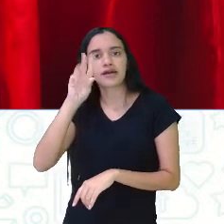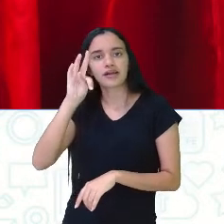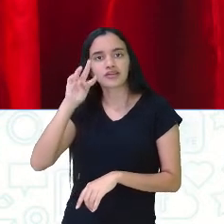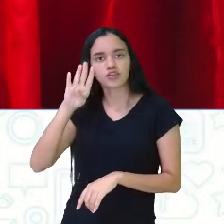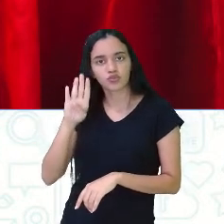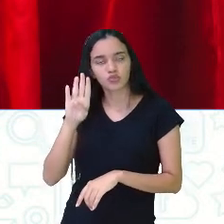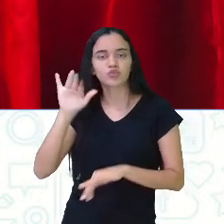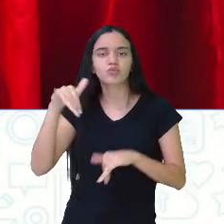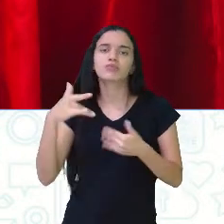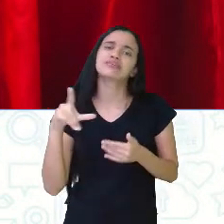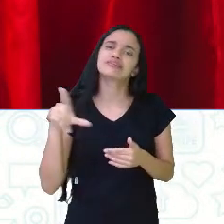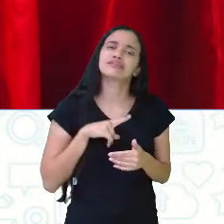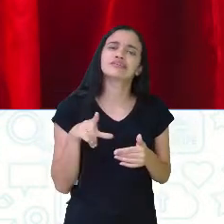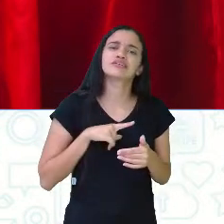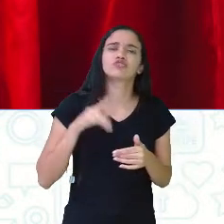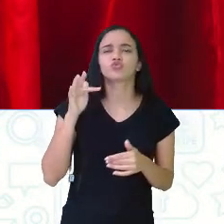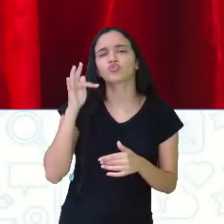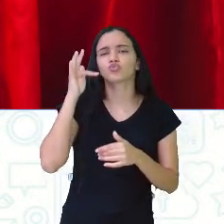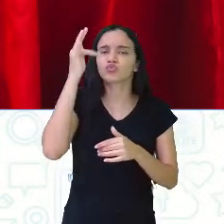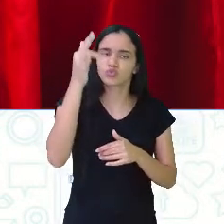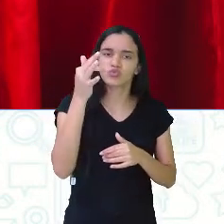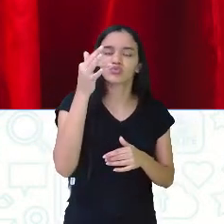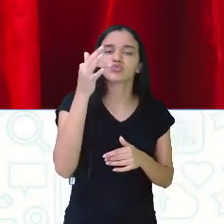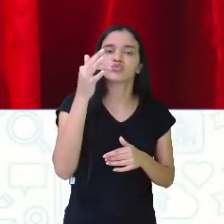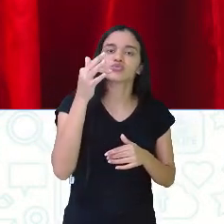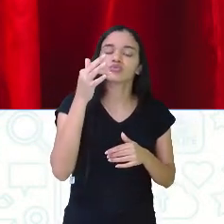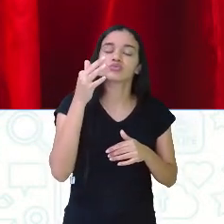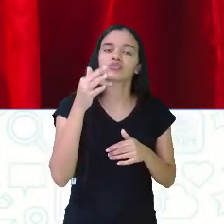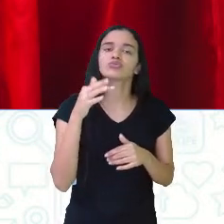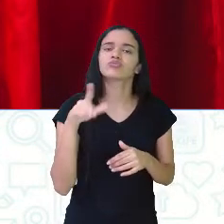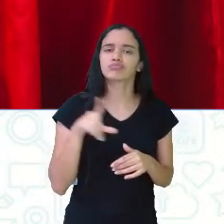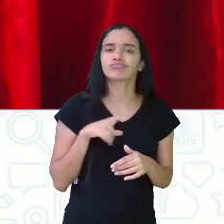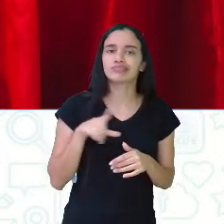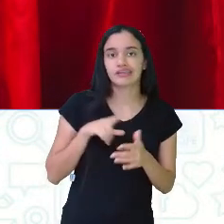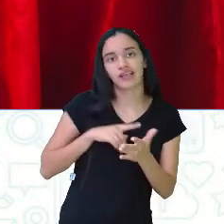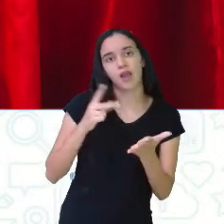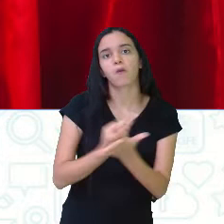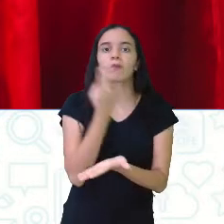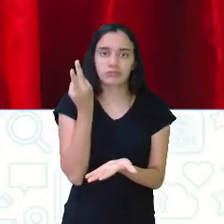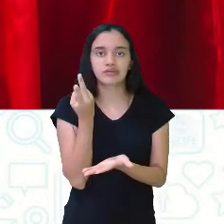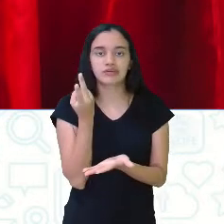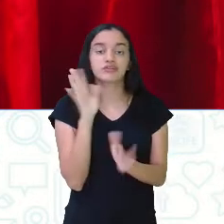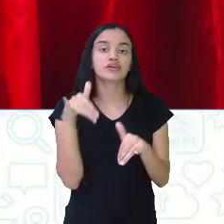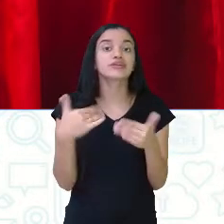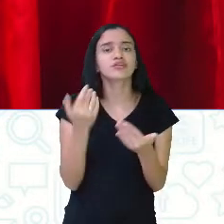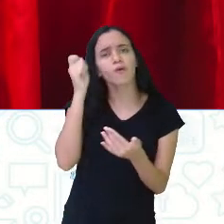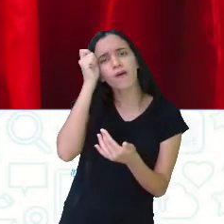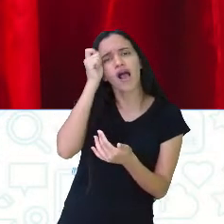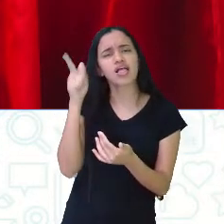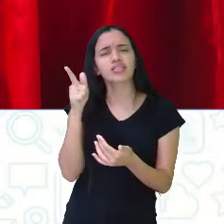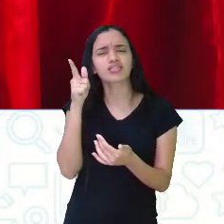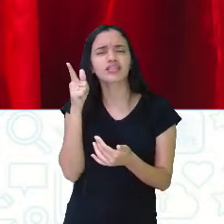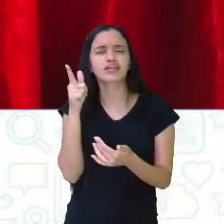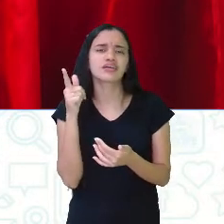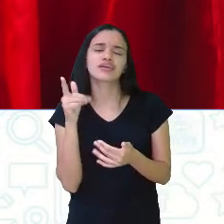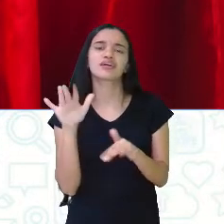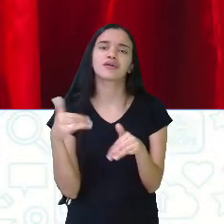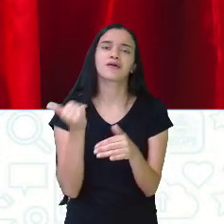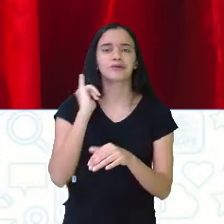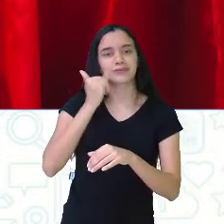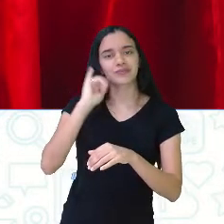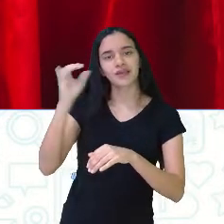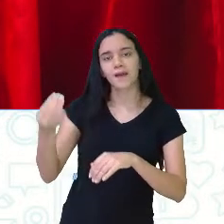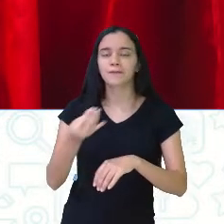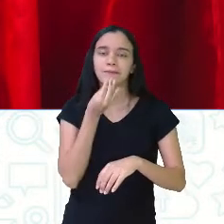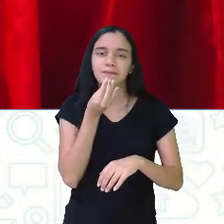que ser, o destino estava escrito, enfim. E aí, qual foi a minha ideia aqui nesse mini conto, né? Porque aproveitando que fui